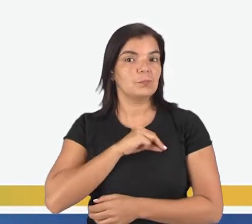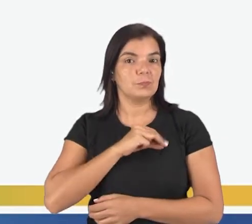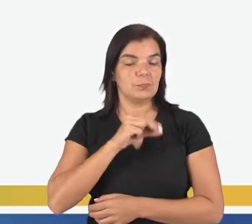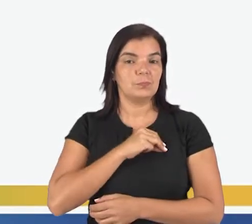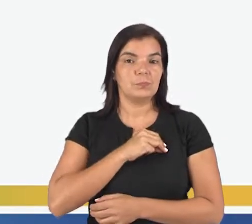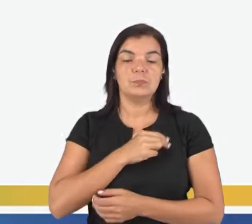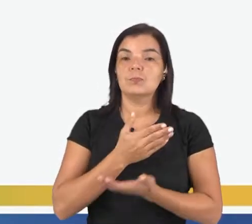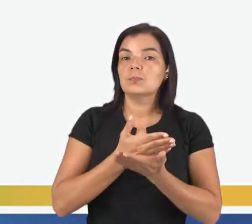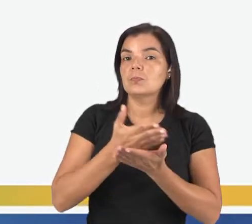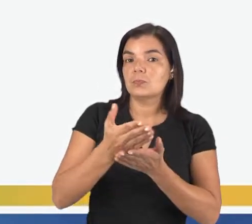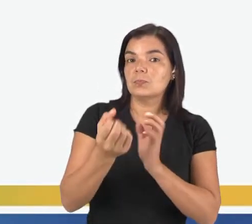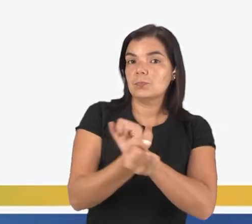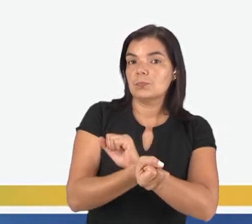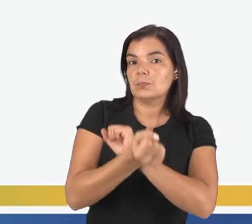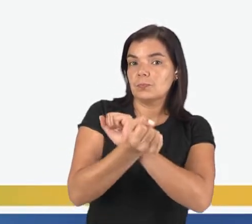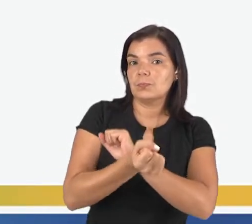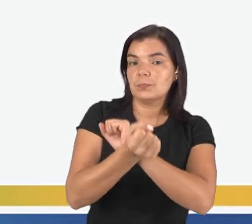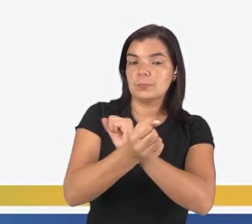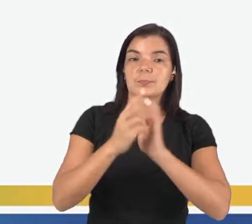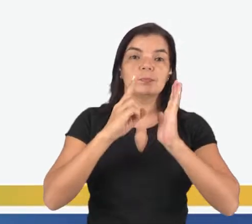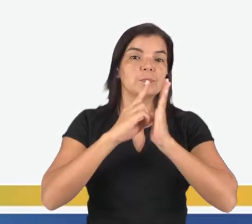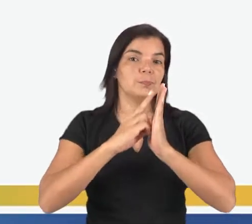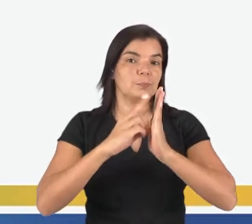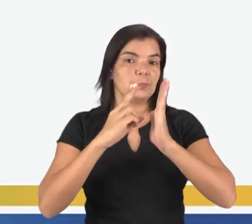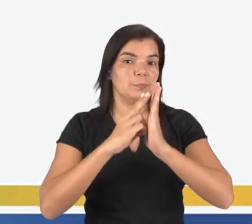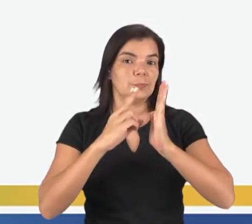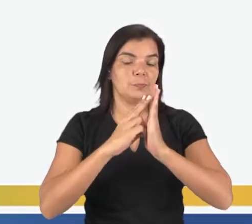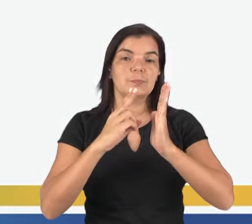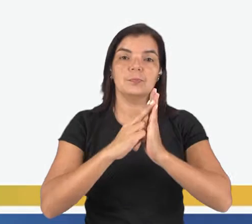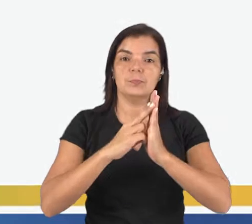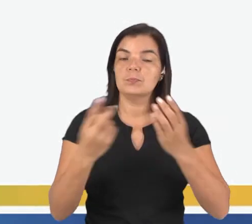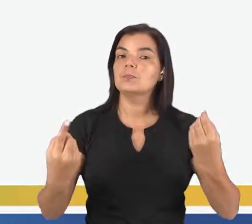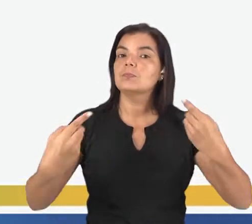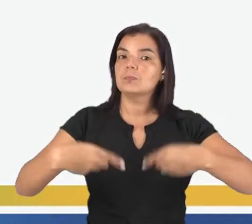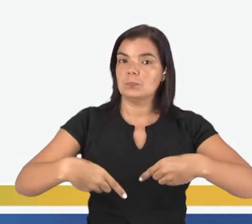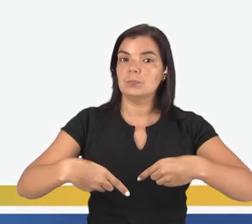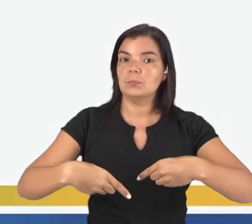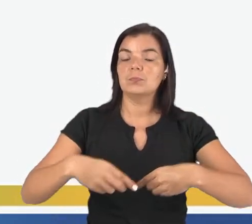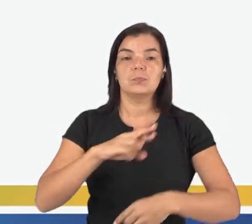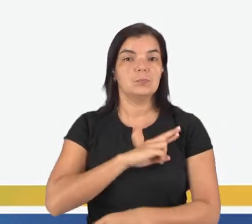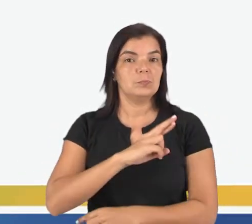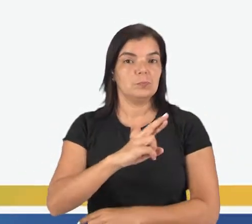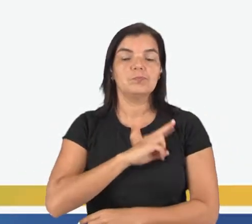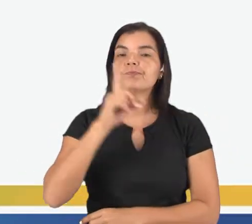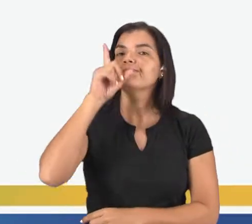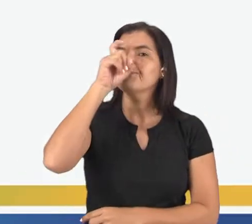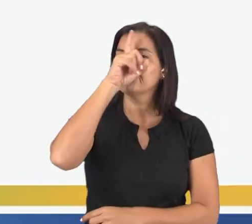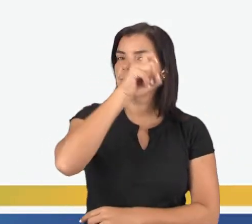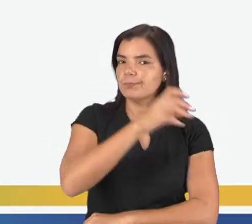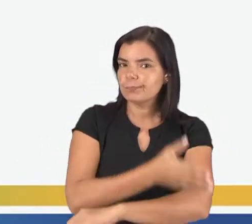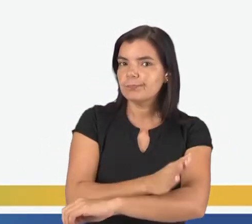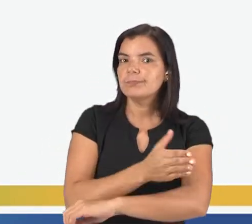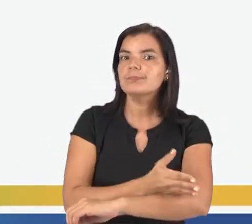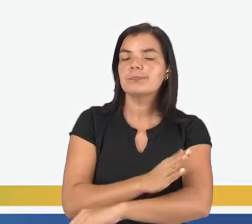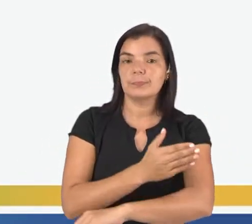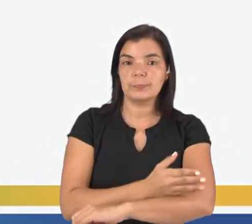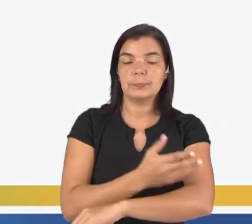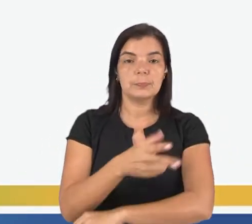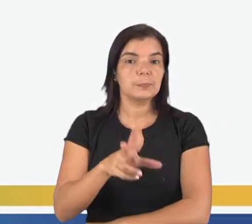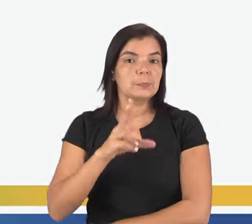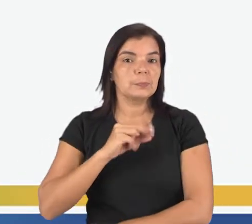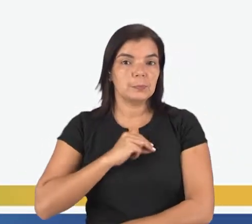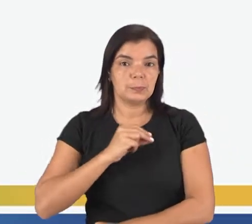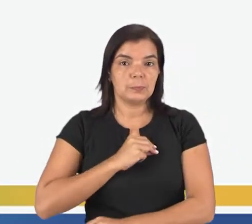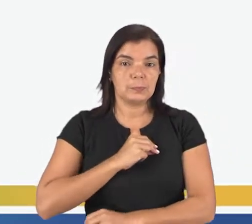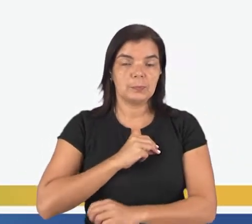começaram escravizando os índios, porém, a oposição dos religiosos dificultou esta prática. Os colonos partiram